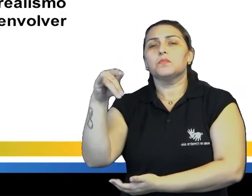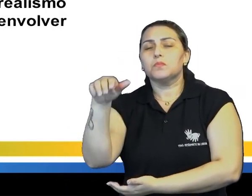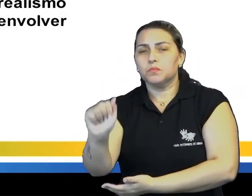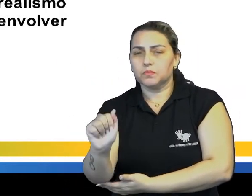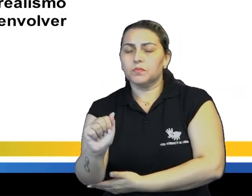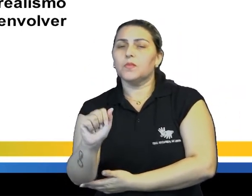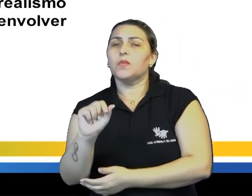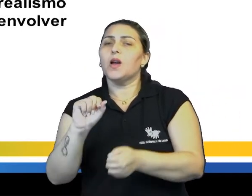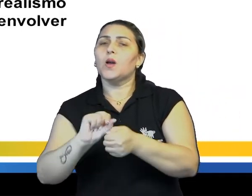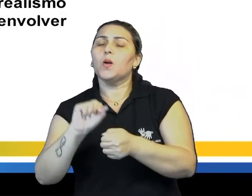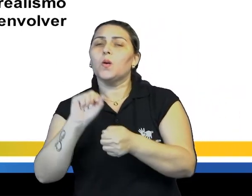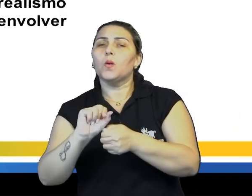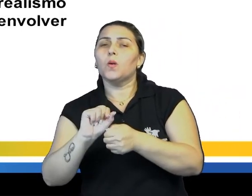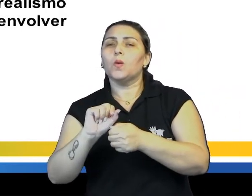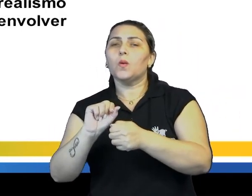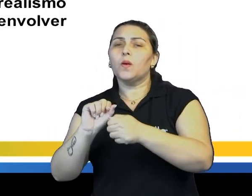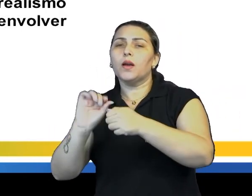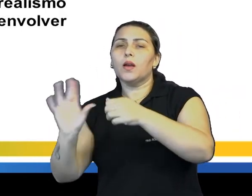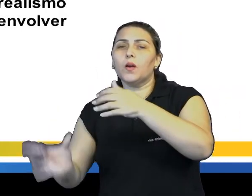o realismo